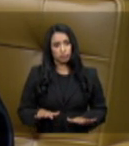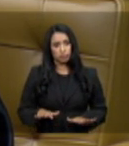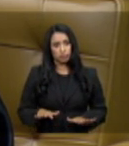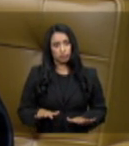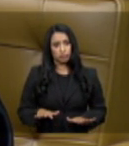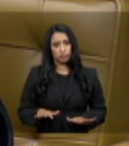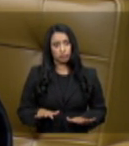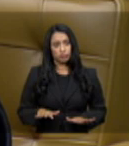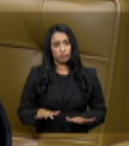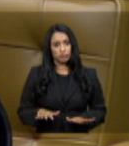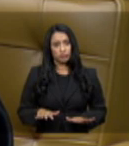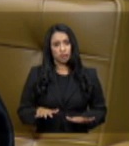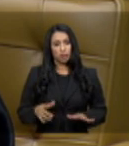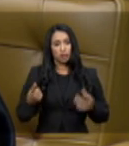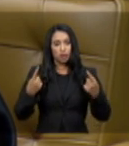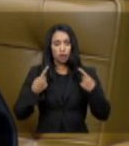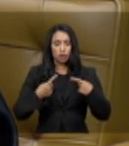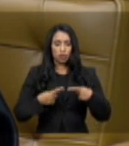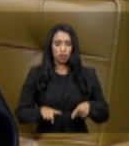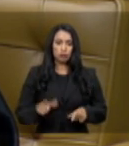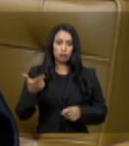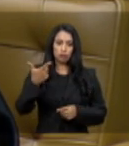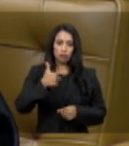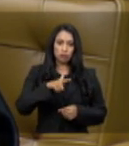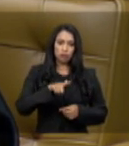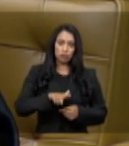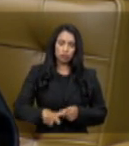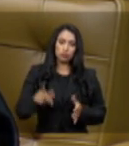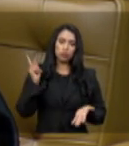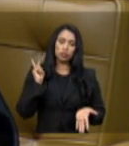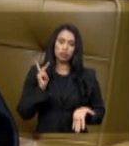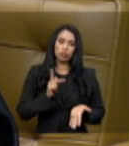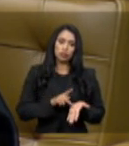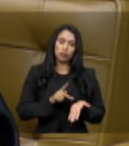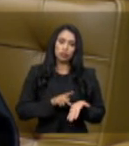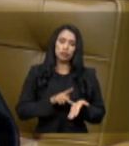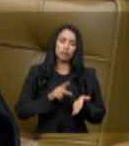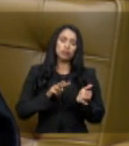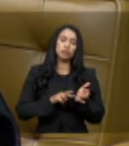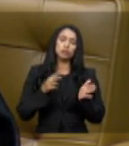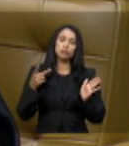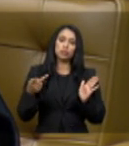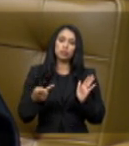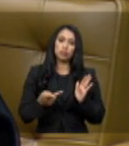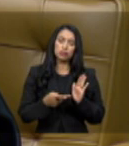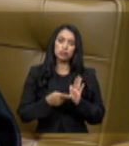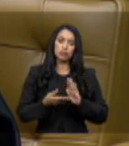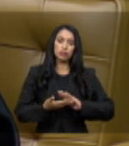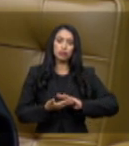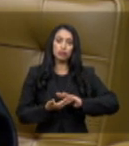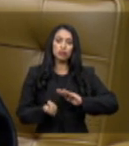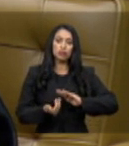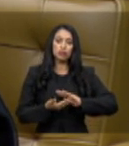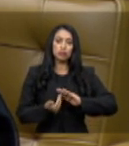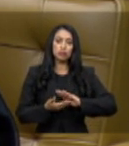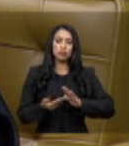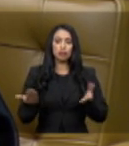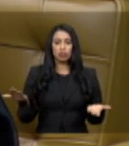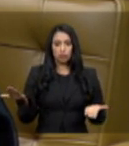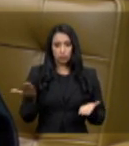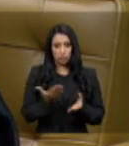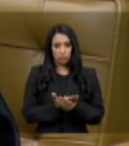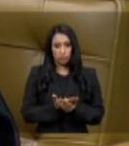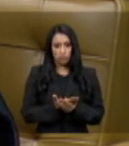com a negativa de seguimento ela na verdade significa uma extinção do